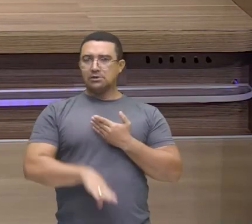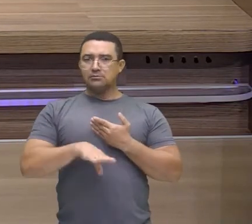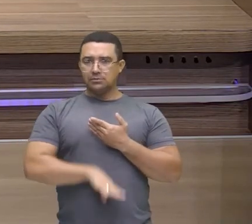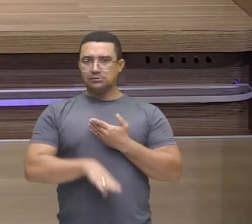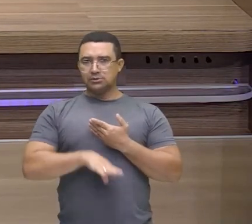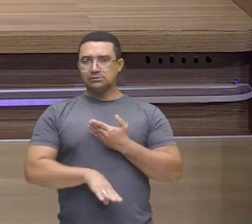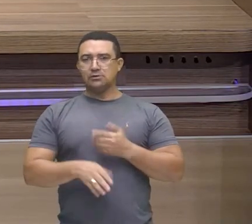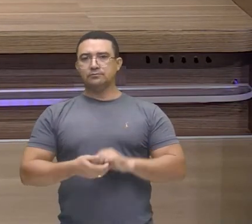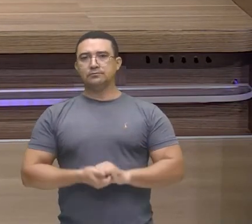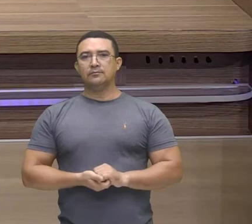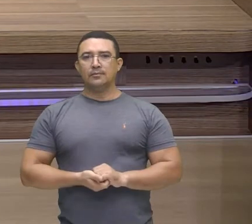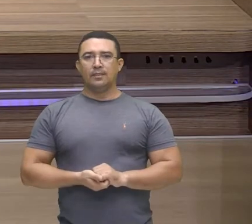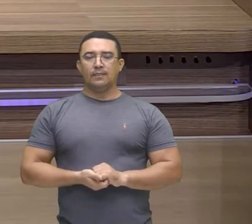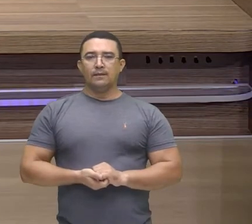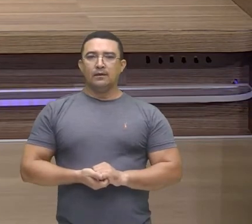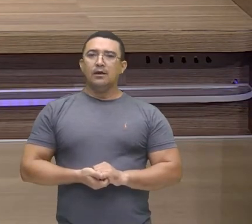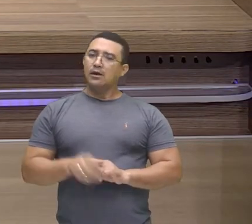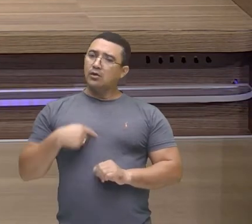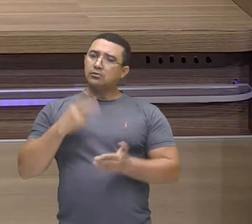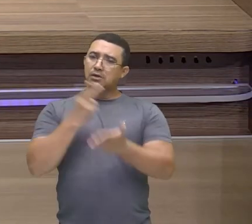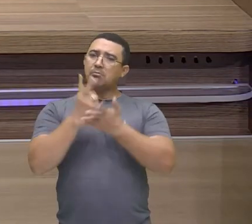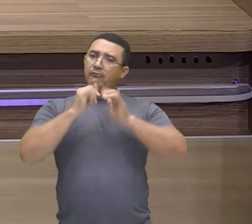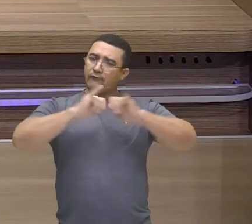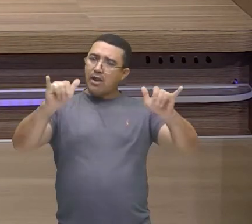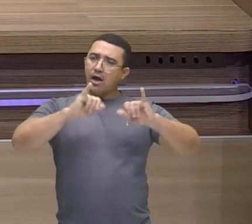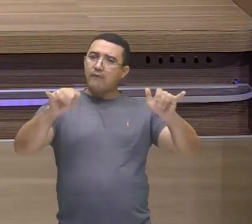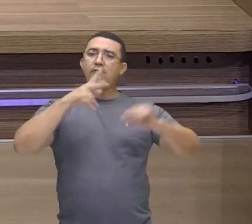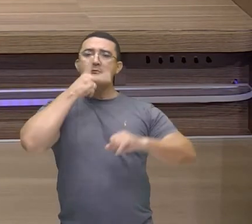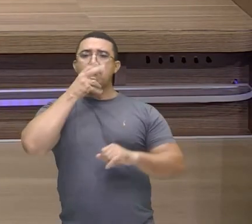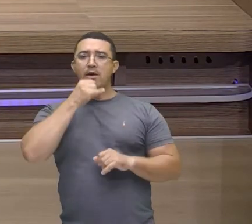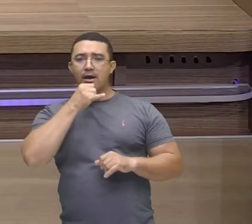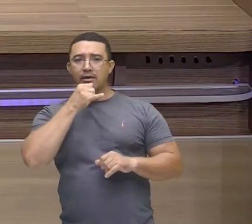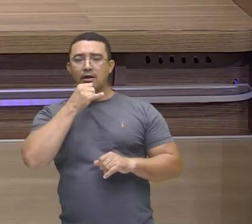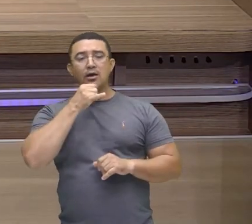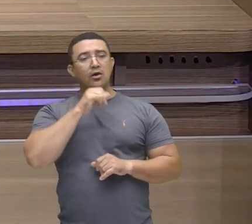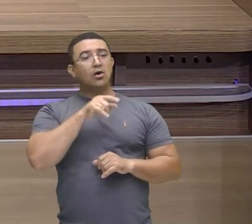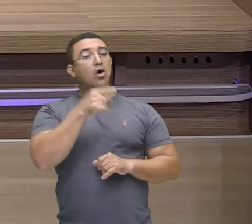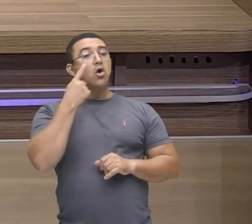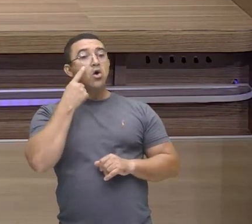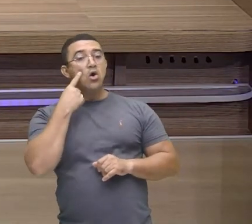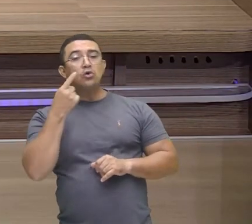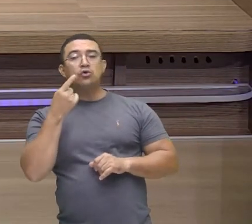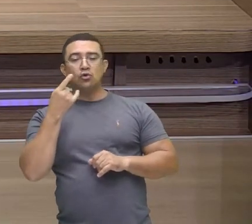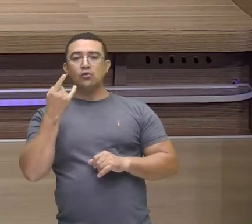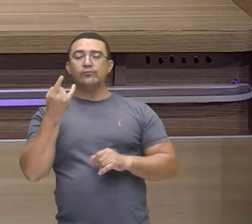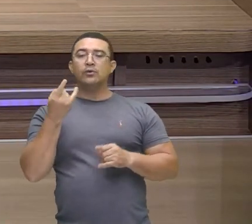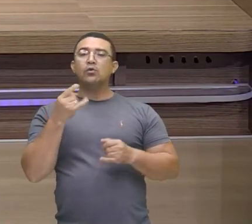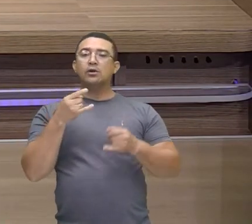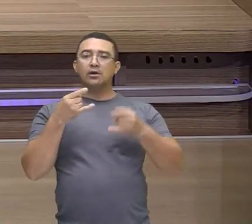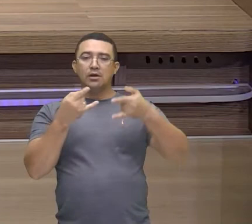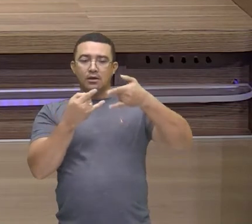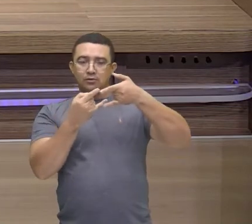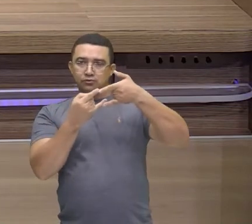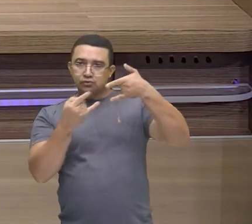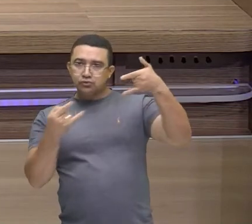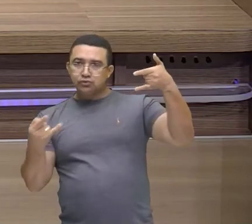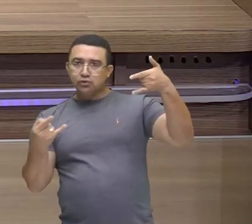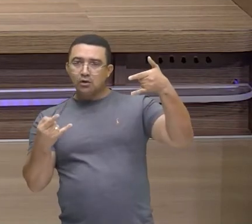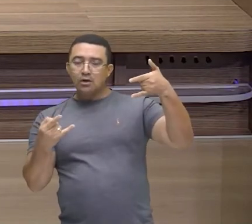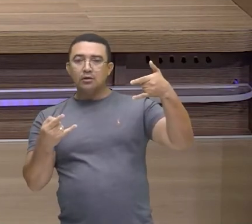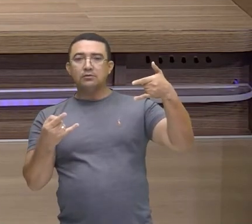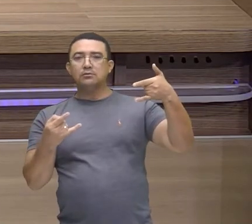preparada. E eu sempre dizia para as moças, para os pais, eu digo para os pais, pega o absorvente e treine, né? Não é dizer como